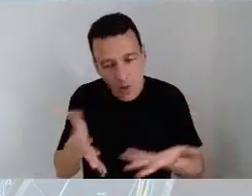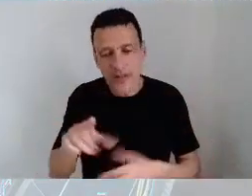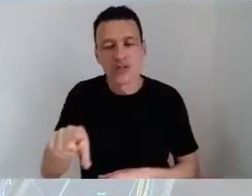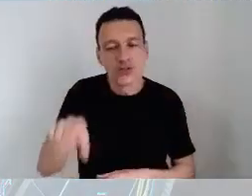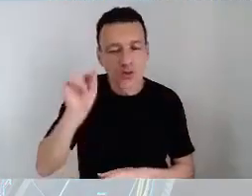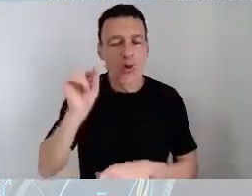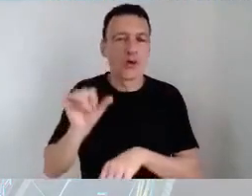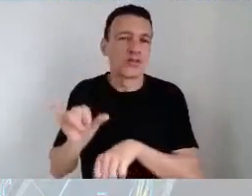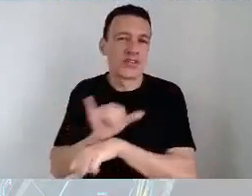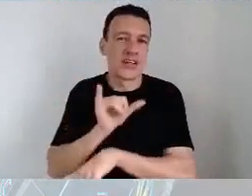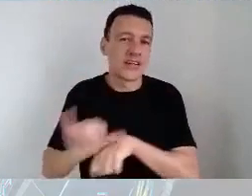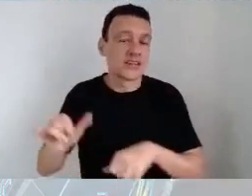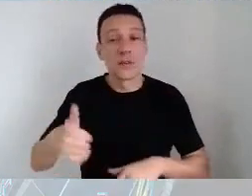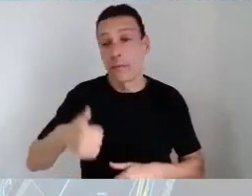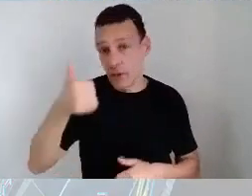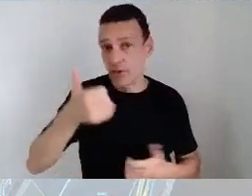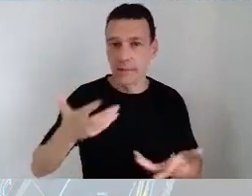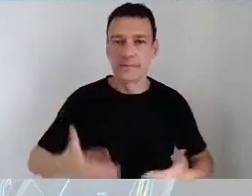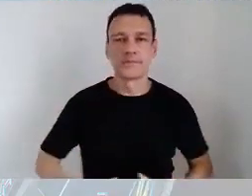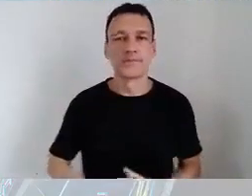Calma, gente, que está acabando.